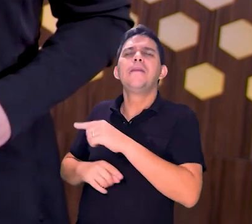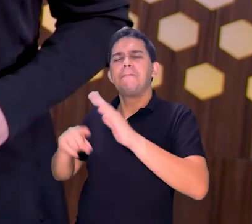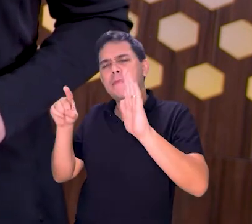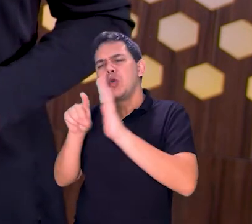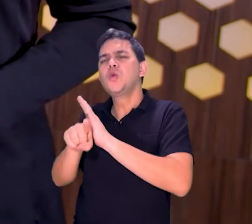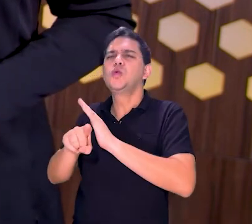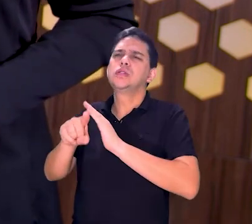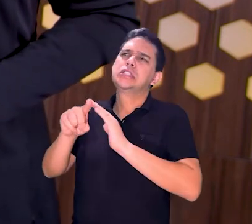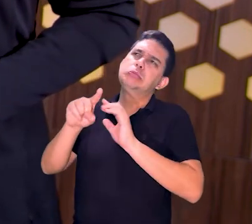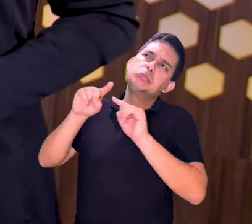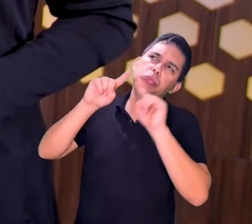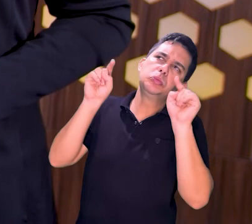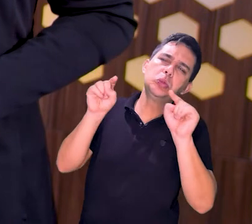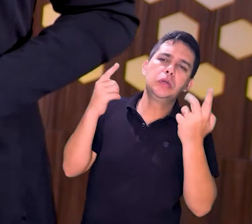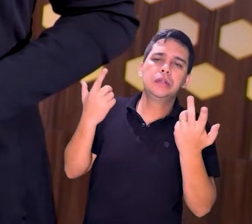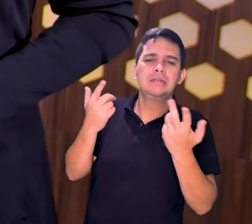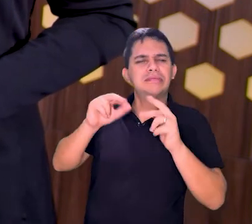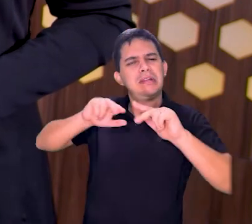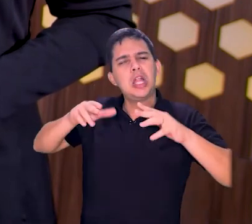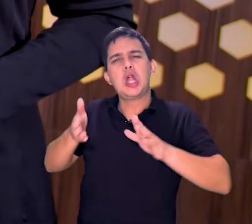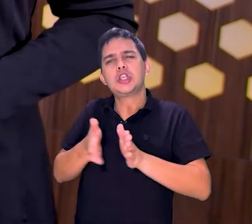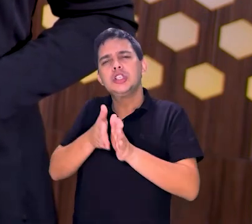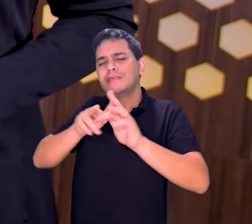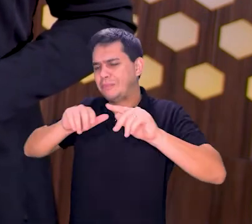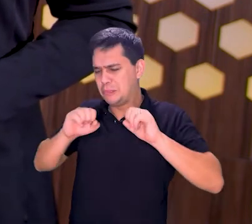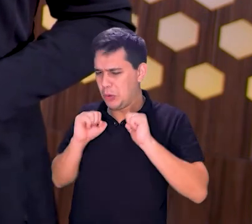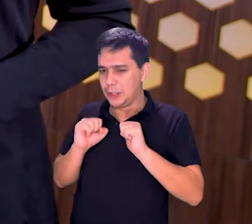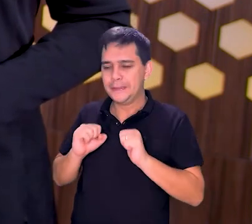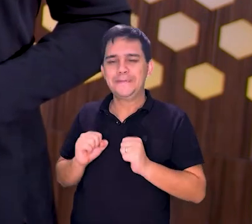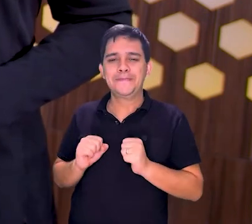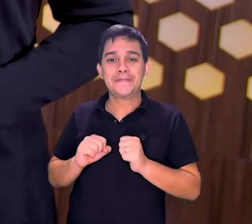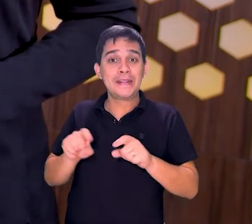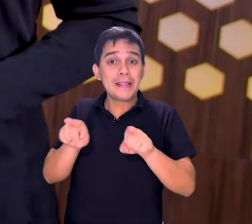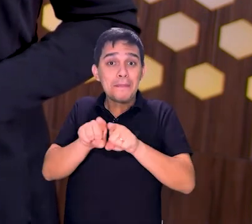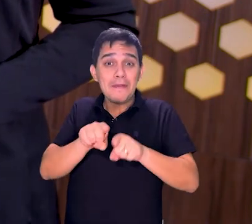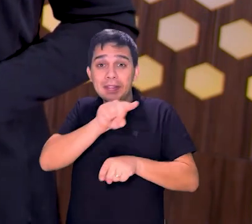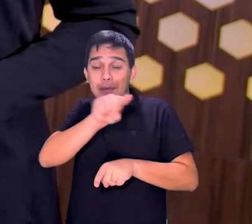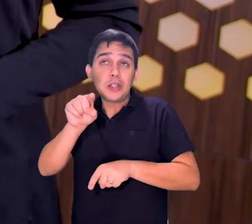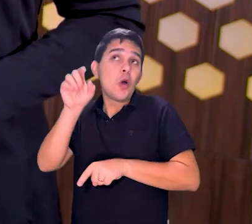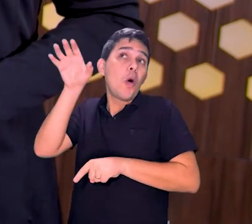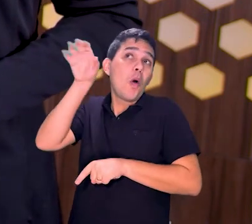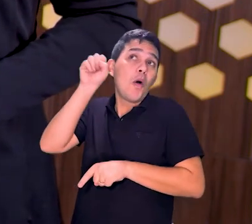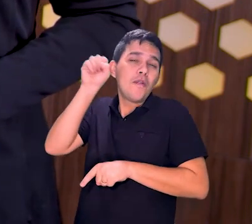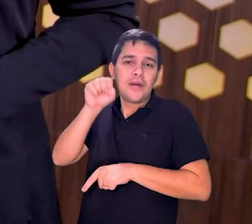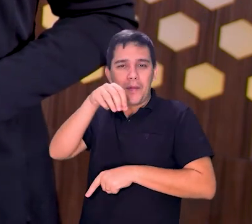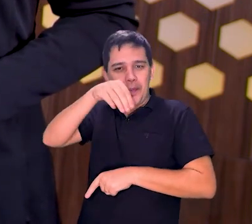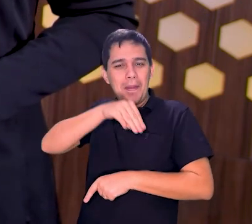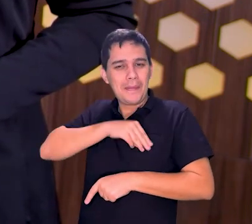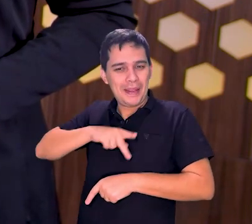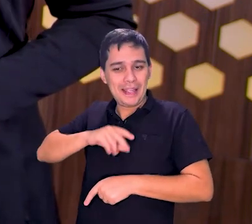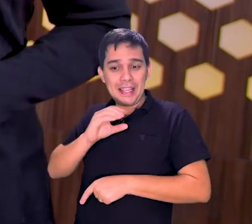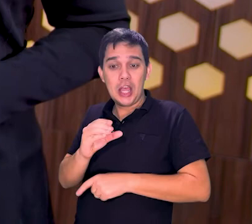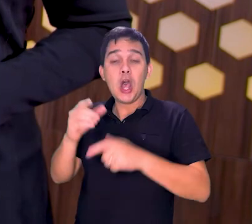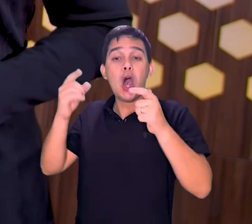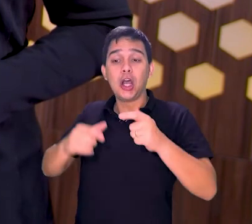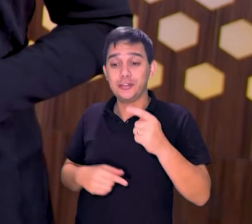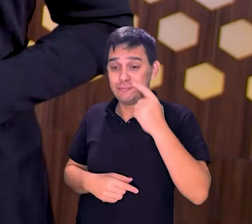dúvidas, críticas e sugestões. O MP Cidadão também está disponível em podcast nas principais